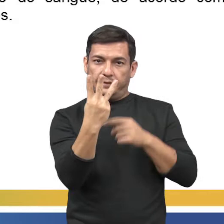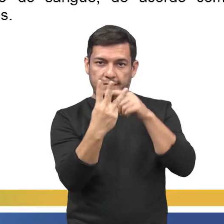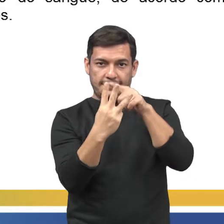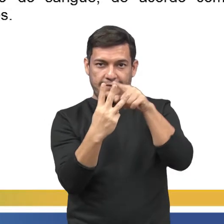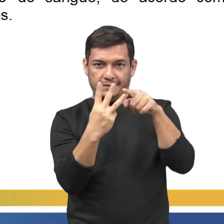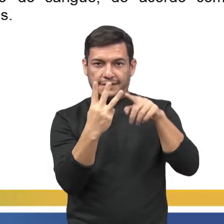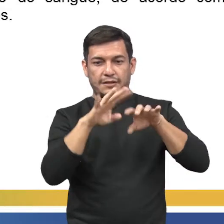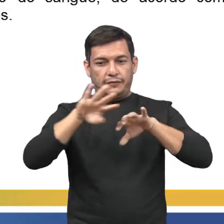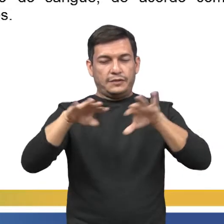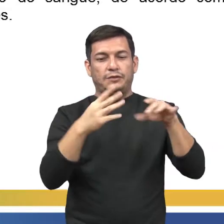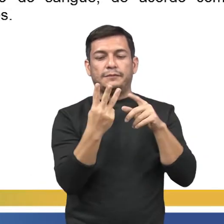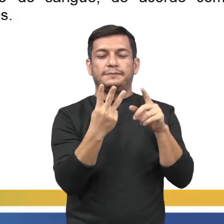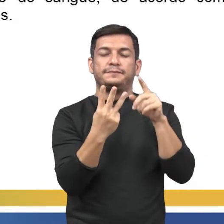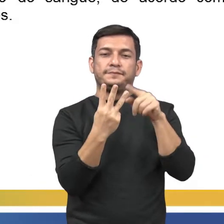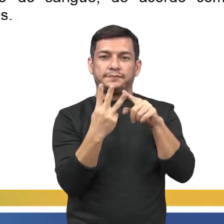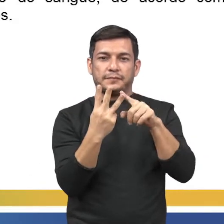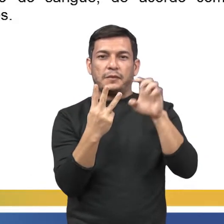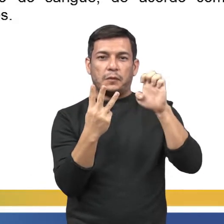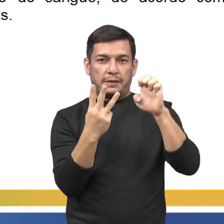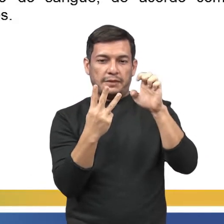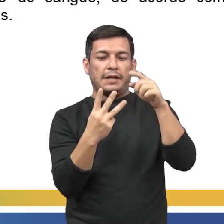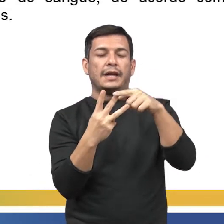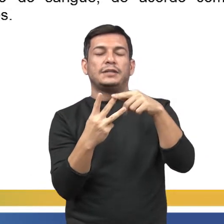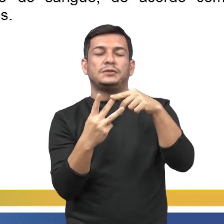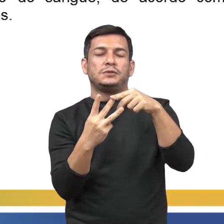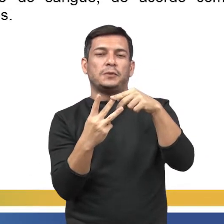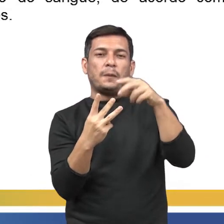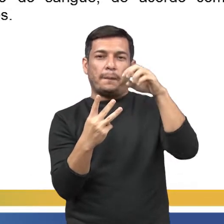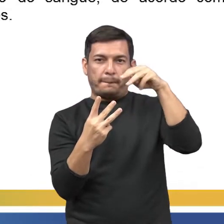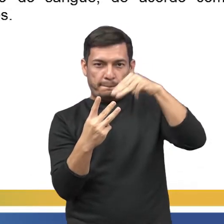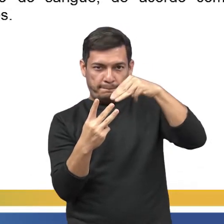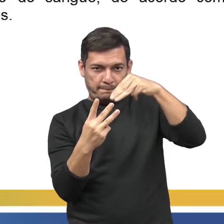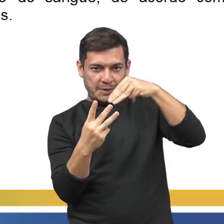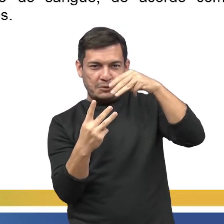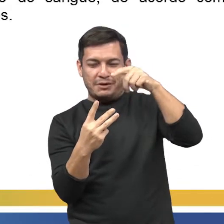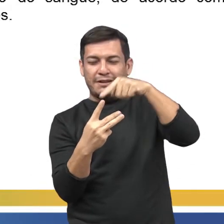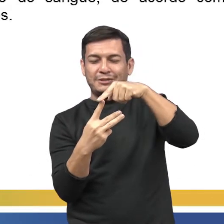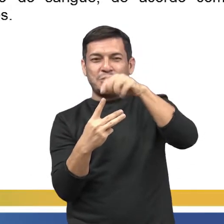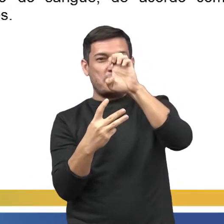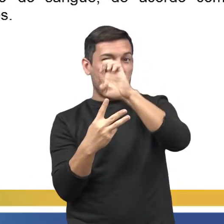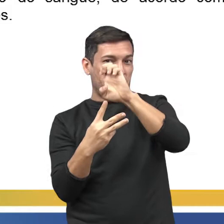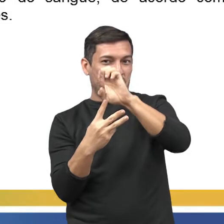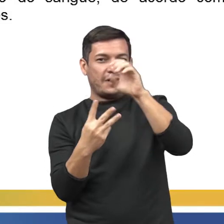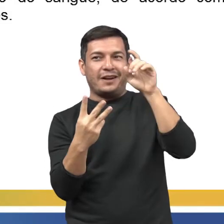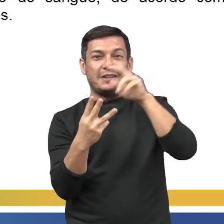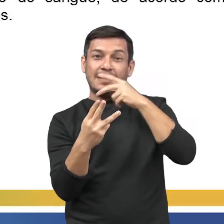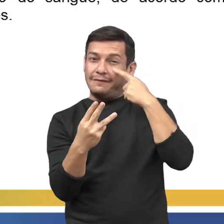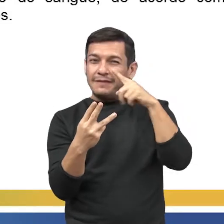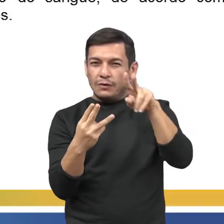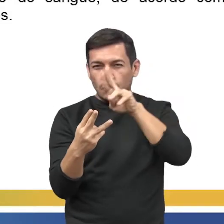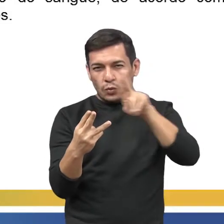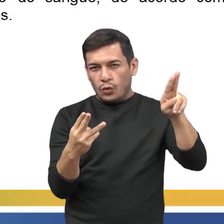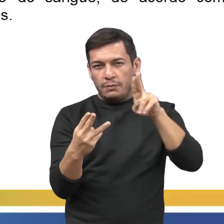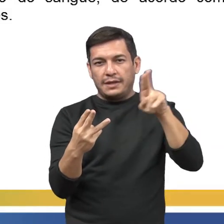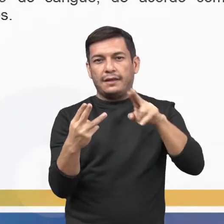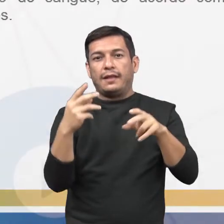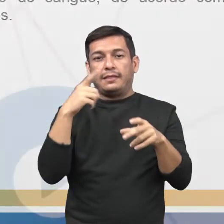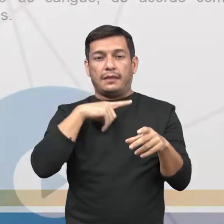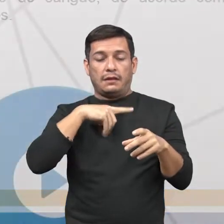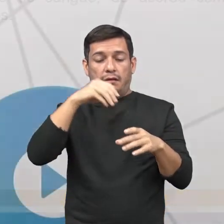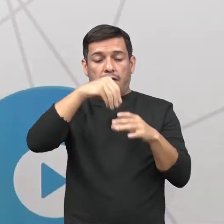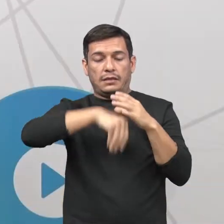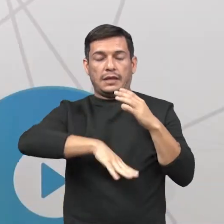O epicárdio, o miocárdio e o endocárdio. O endocárdio é a parte mais interna.